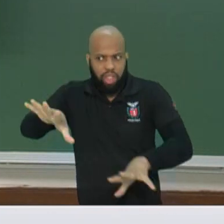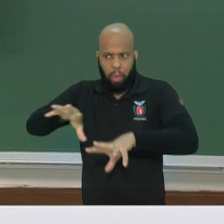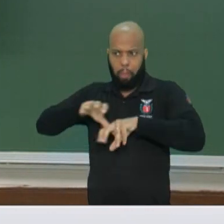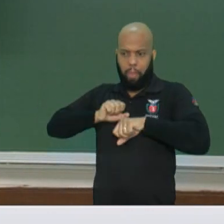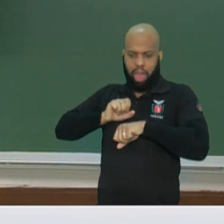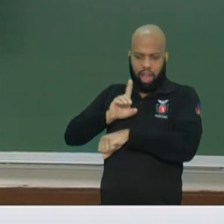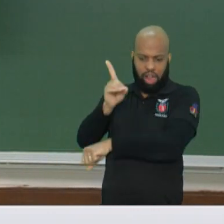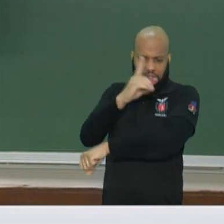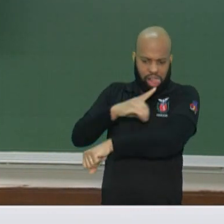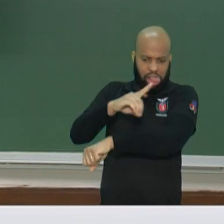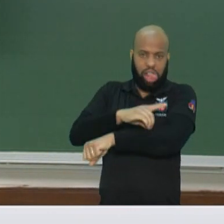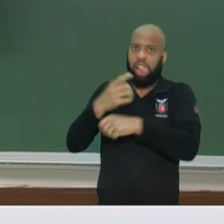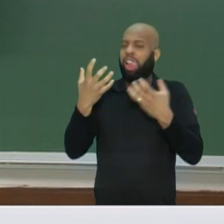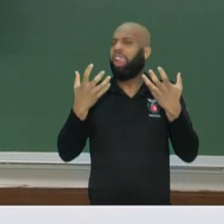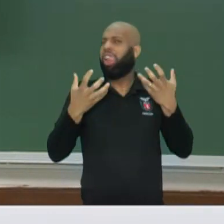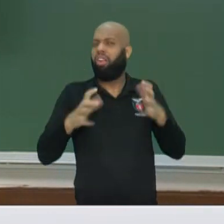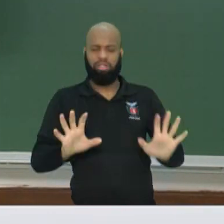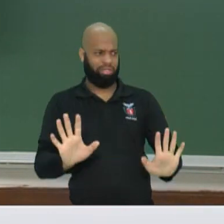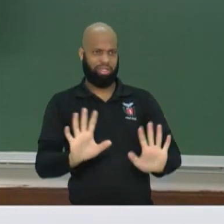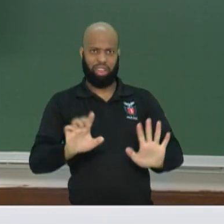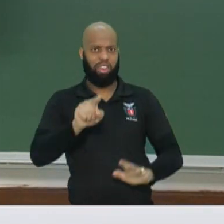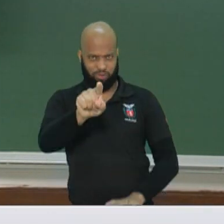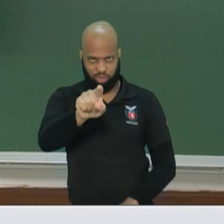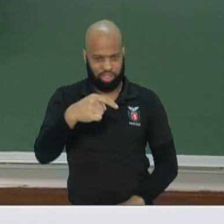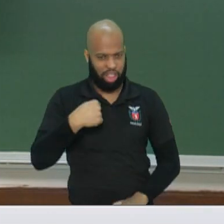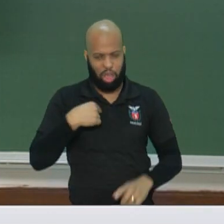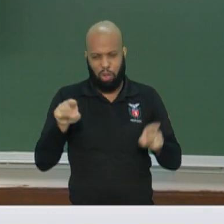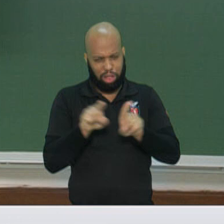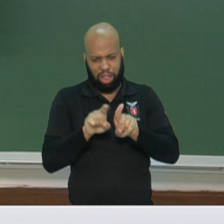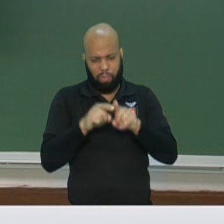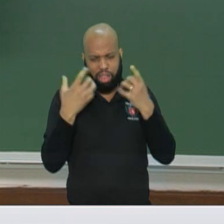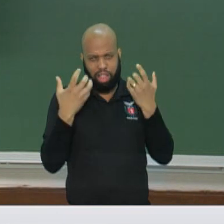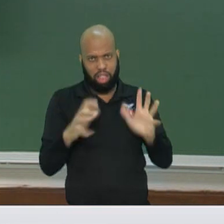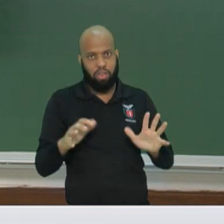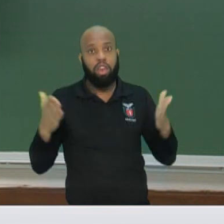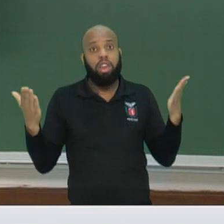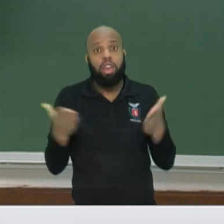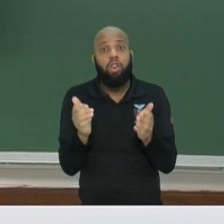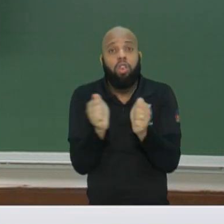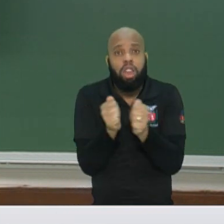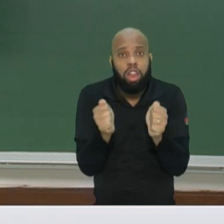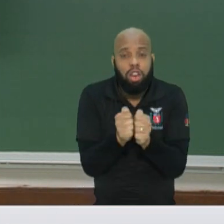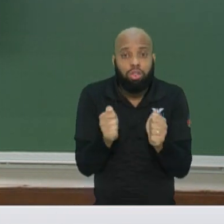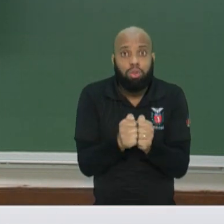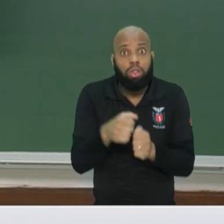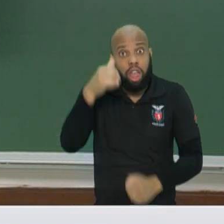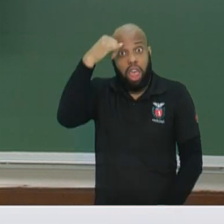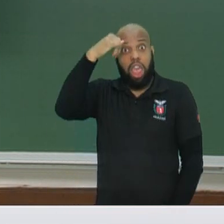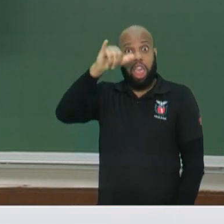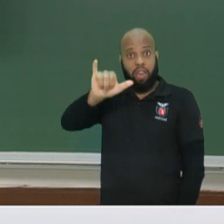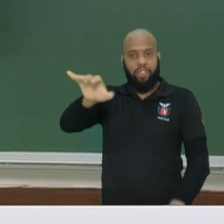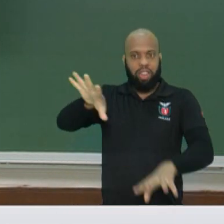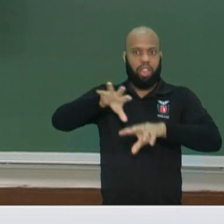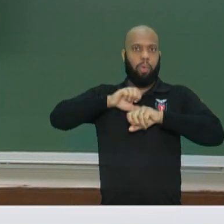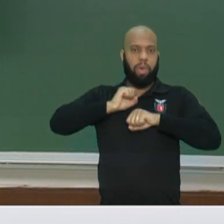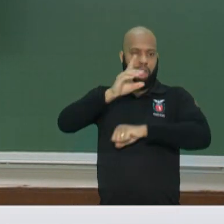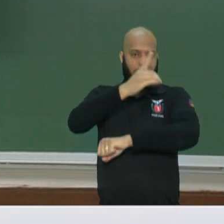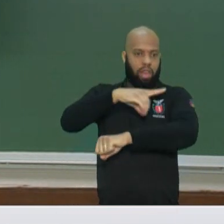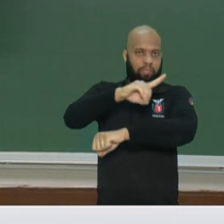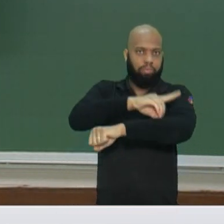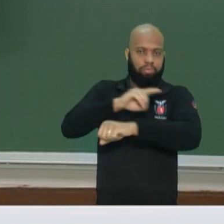queremos passar por isso, nem você e nem eu, certo? Então, vamos trabalhar juntos para a prevenção desta